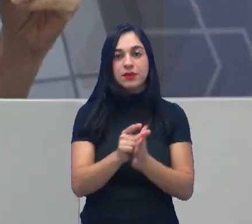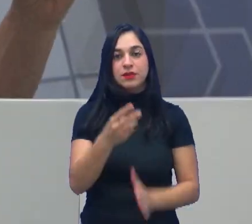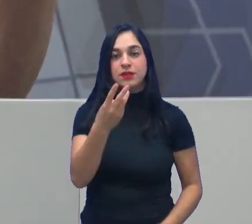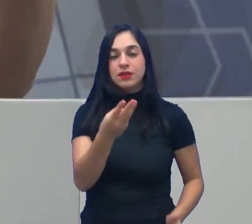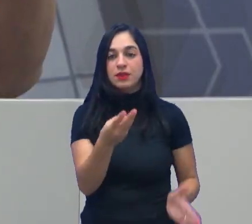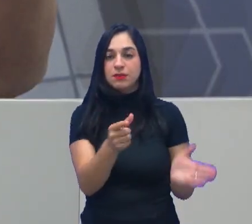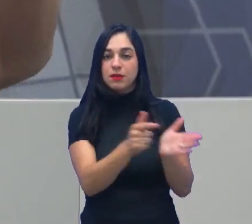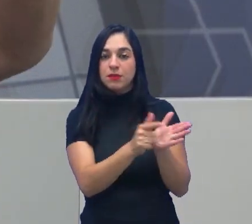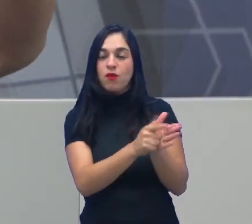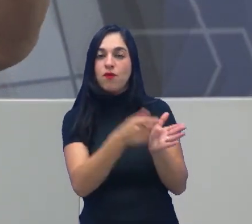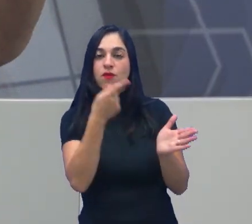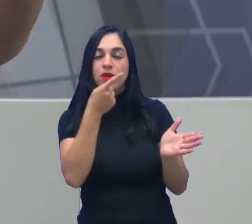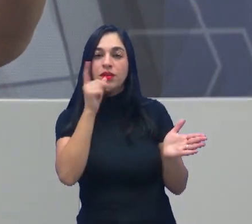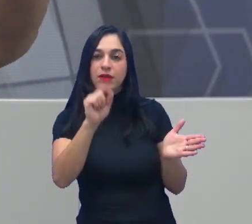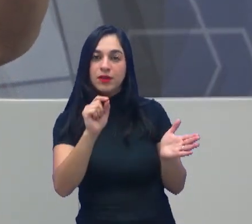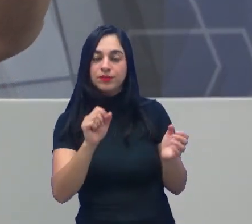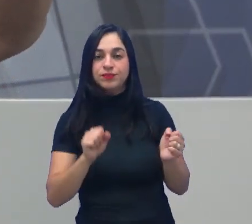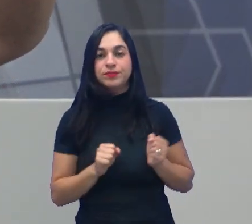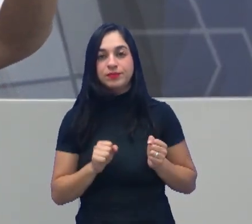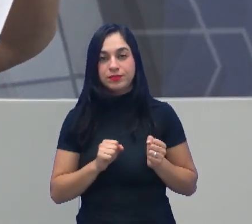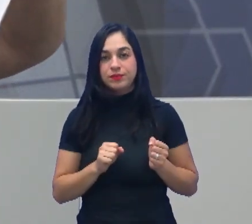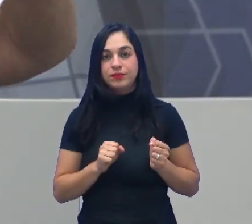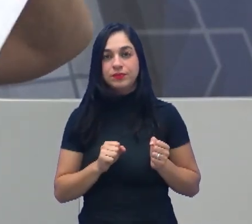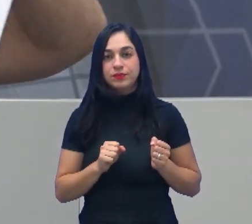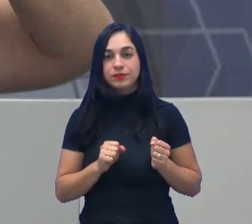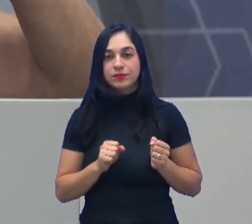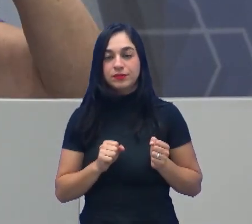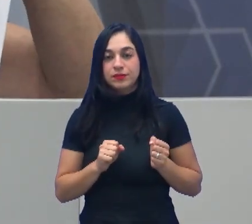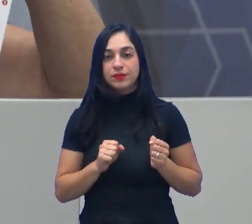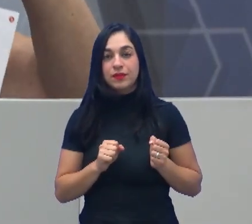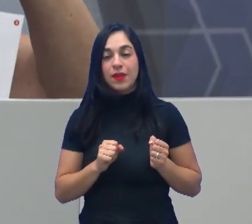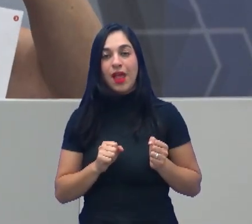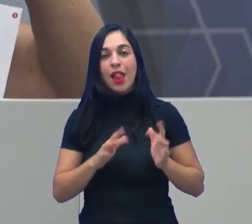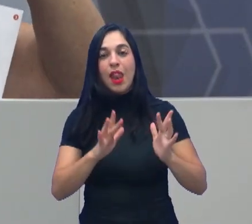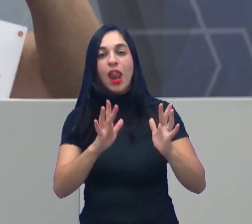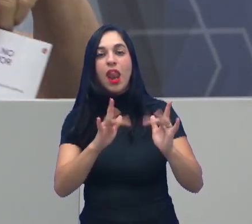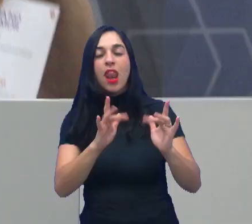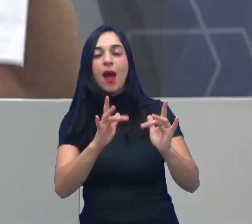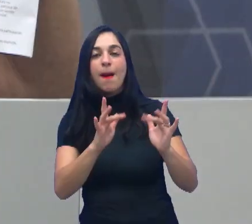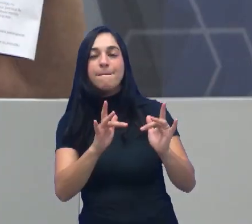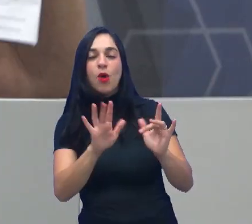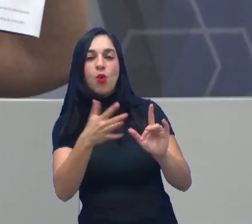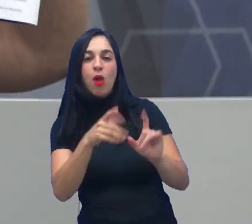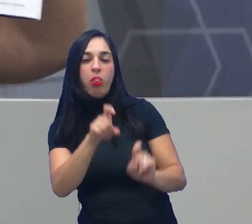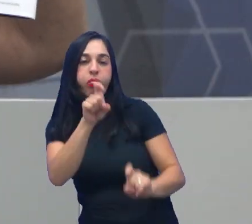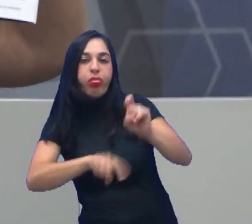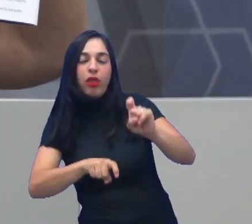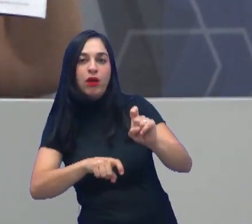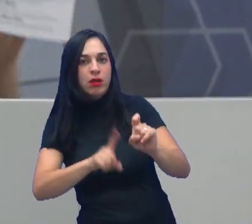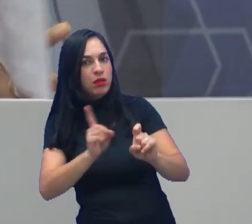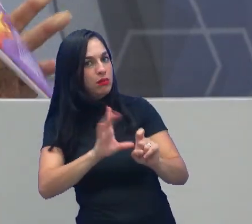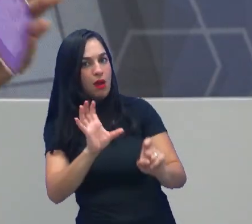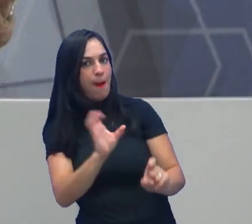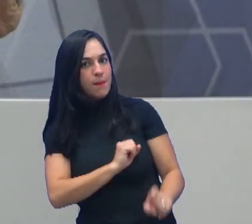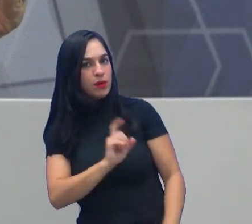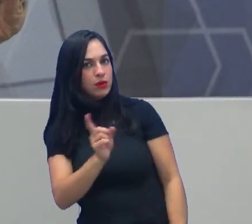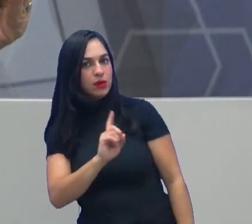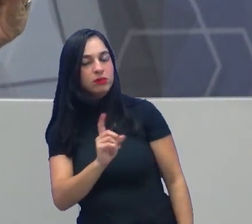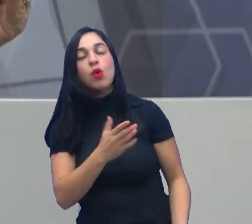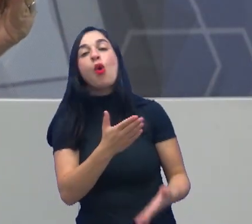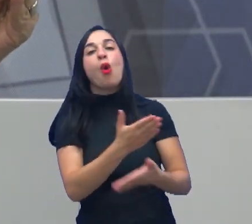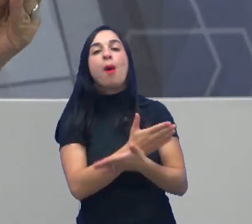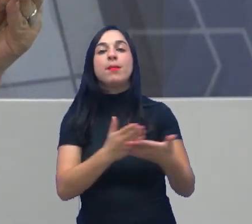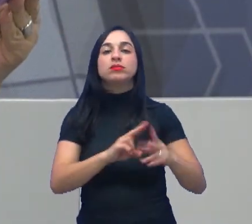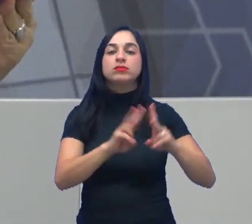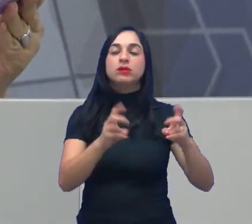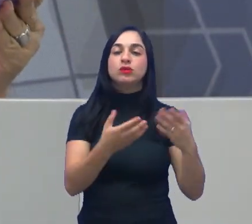diz o seguinte: violência no namoro não é amor. Ela começa com a questão da juventude. A parte